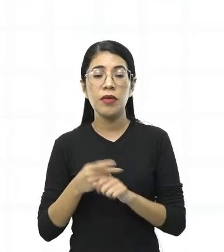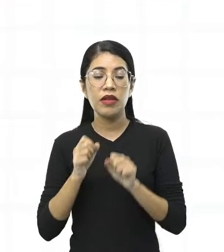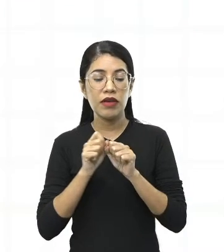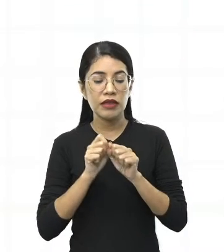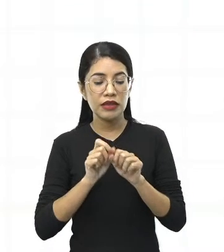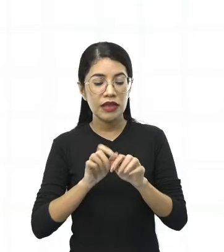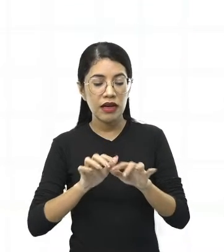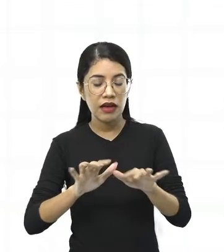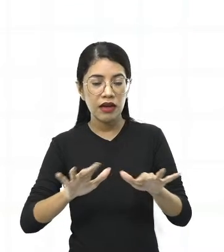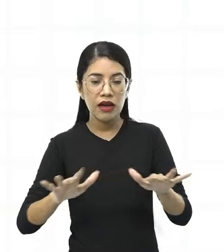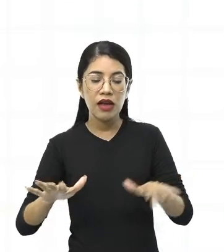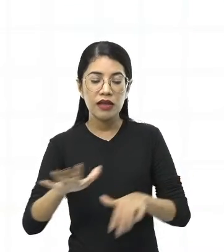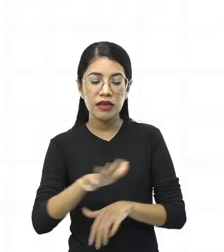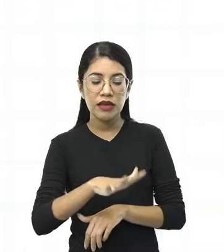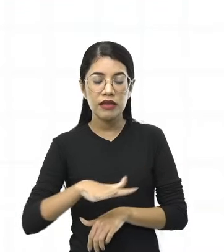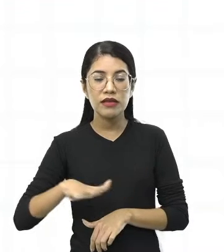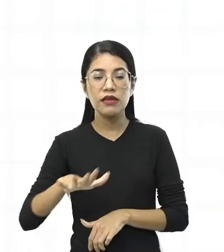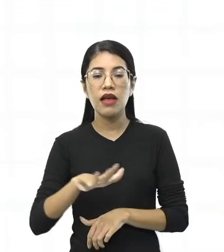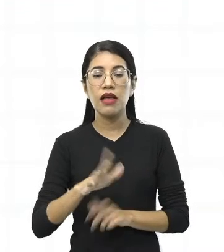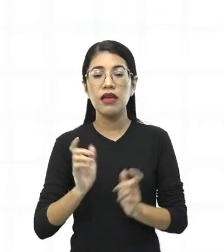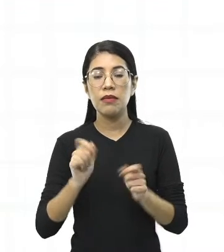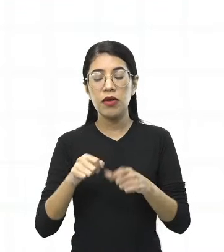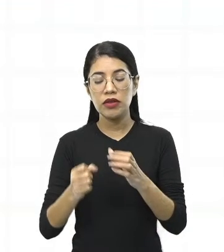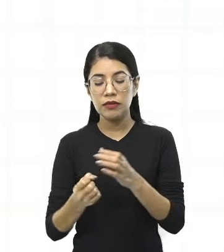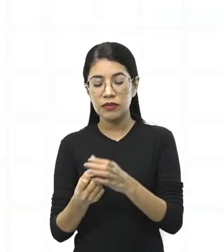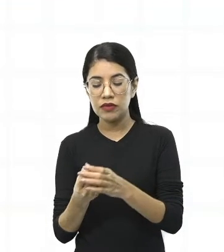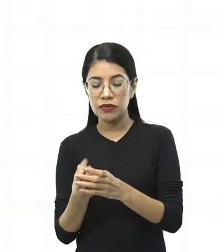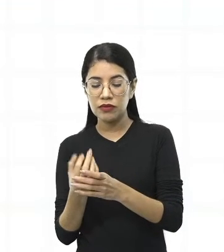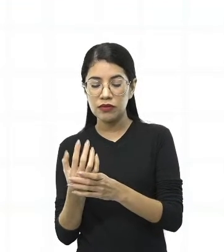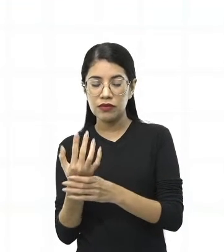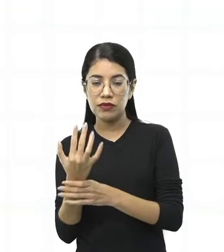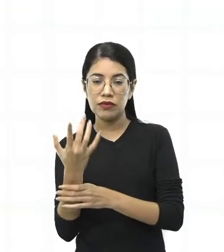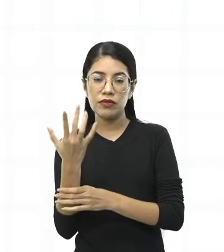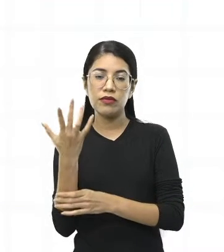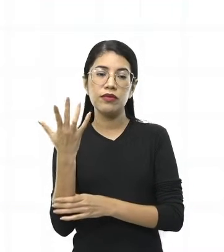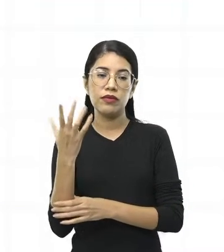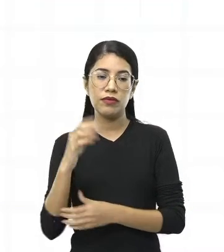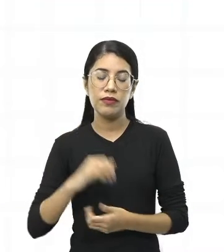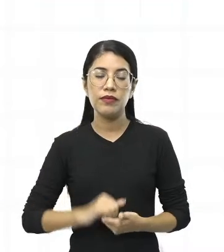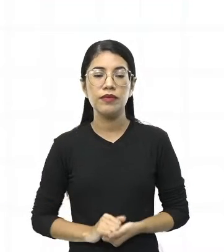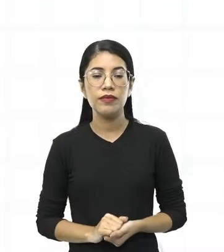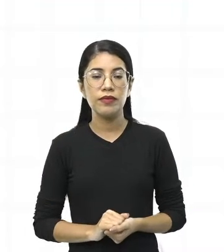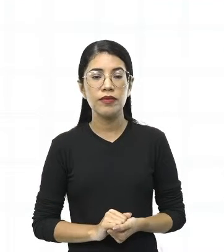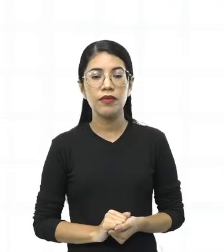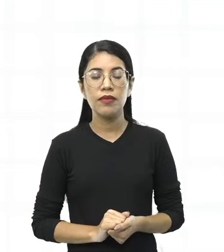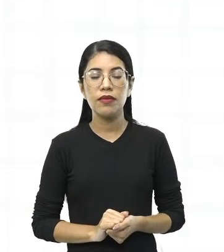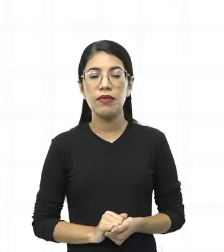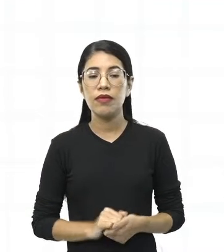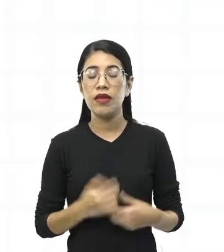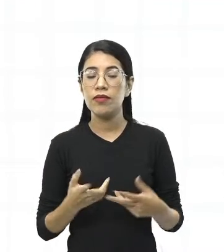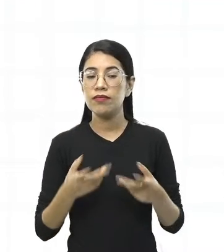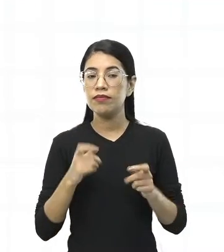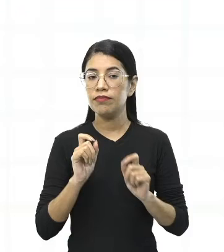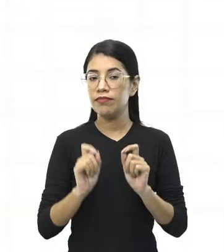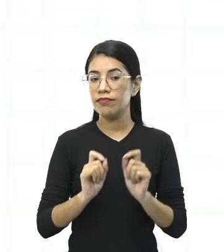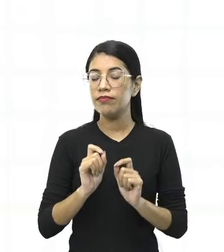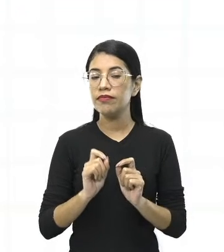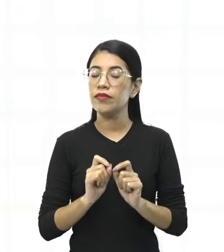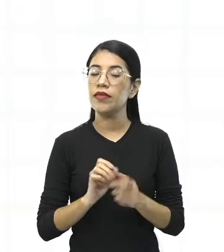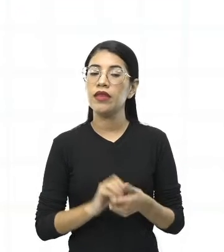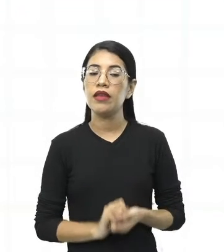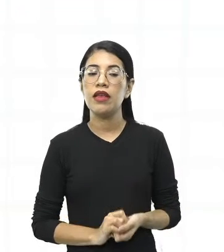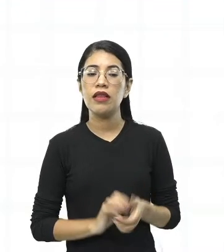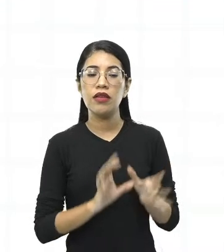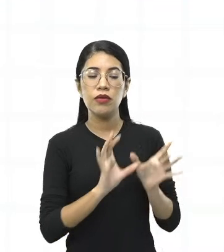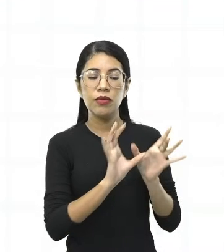pelo solo. Essas sementes podem germinar e dar origem a novas plantas. Vejam que, até aqui, tudo